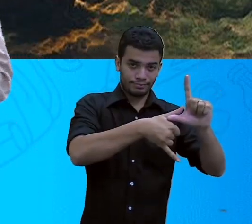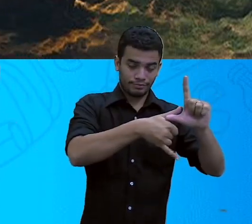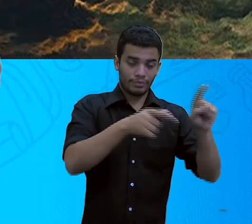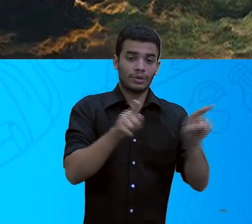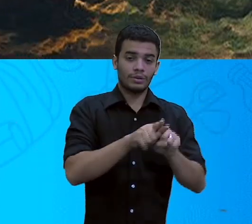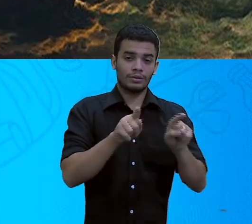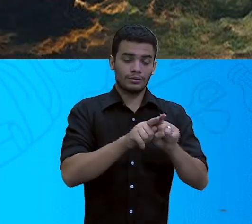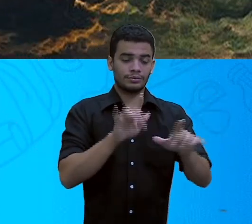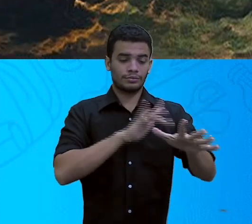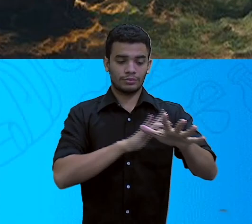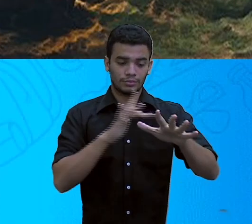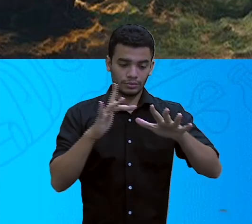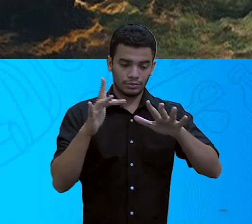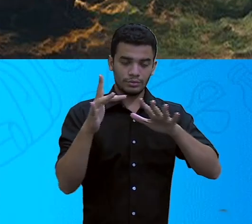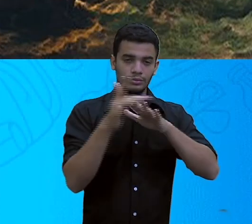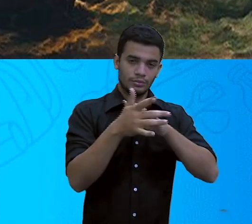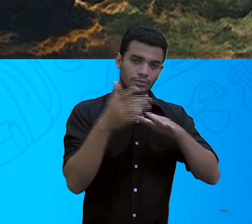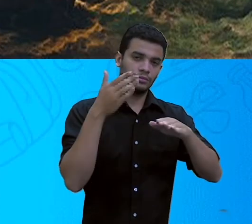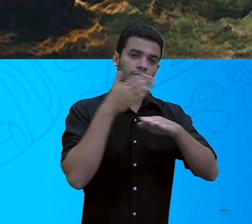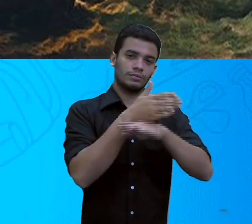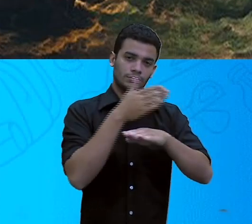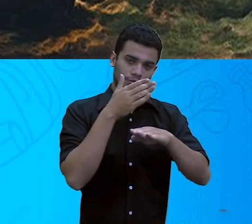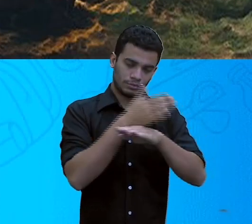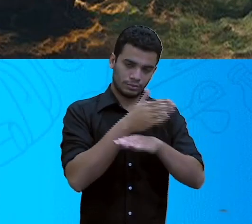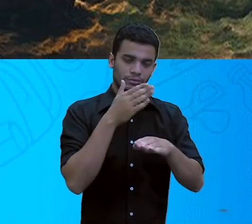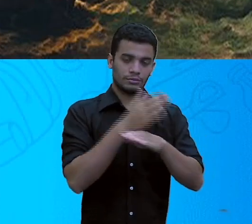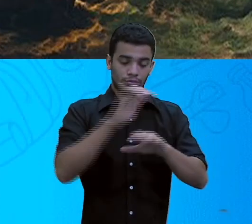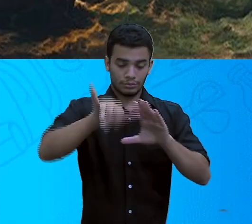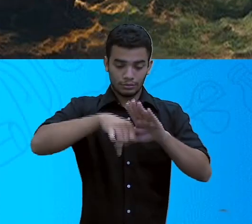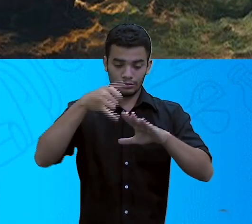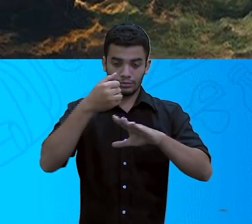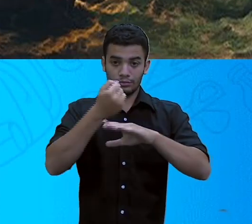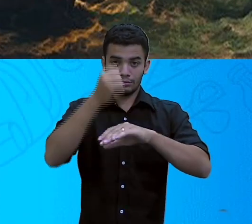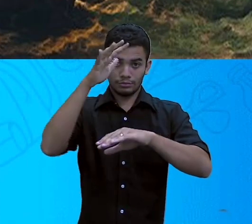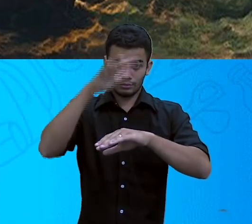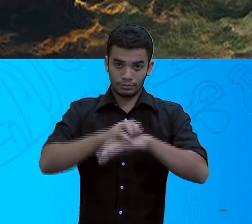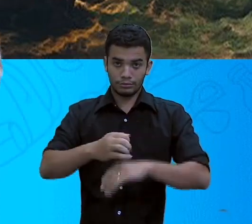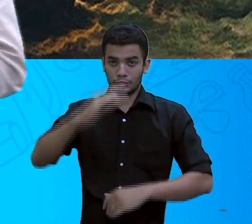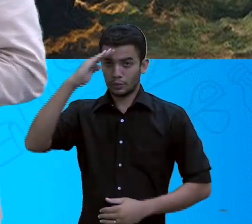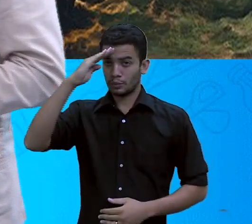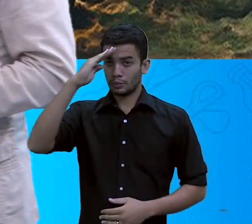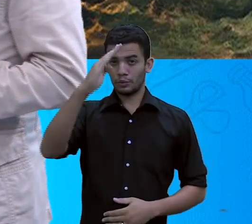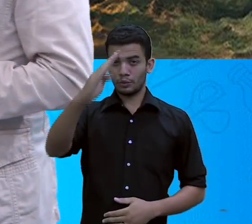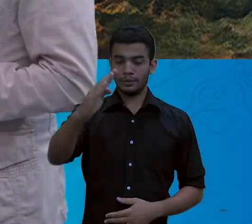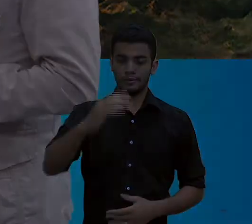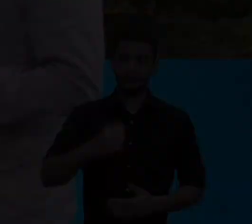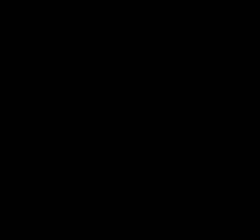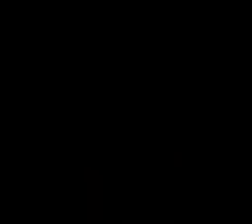redes sociais, se inscreva no nosso canal do YouTube, SMED TV. Até a próxima aula.